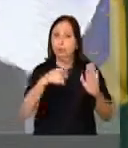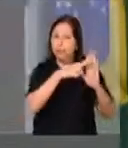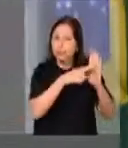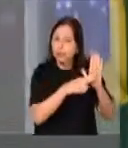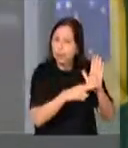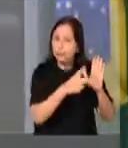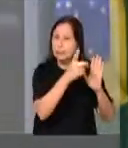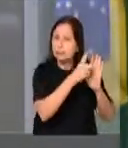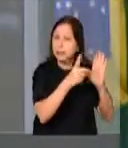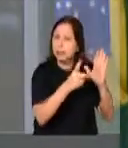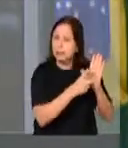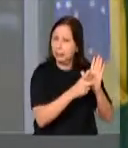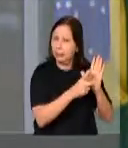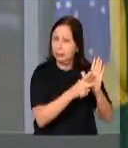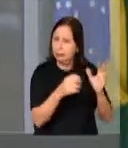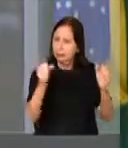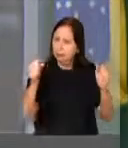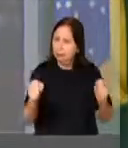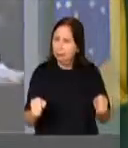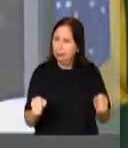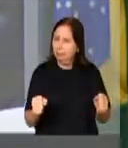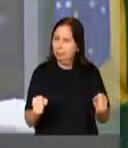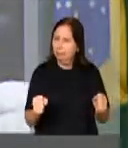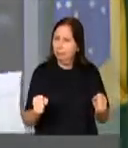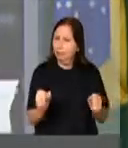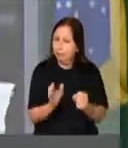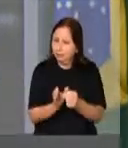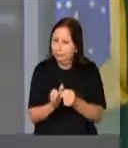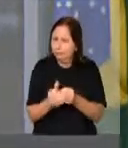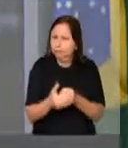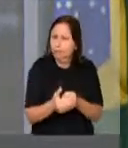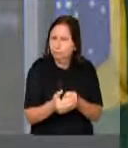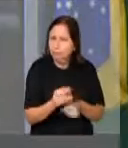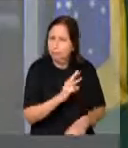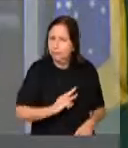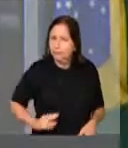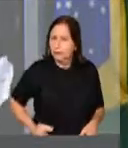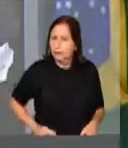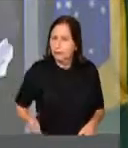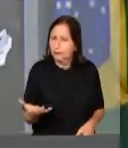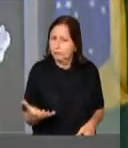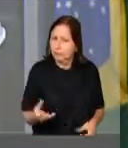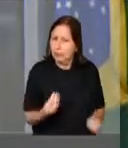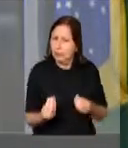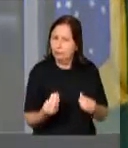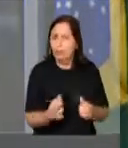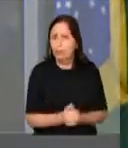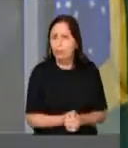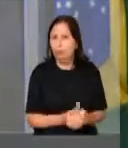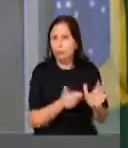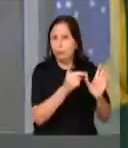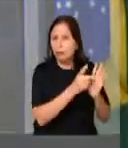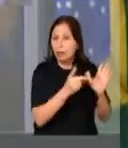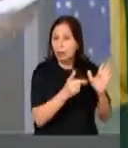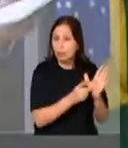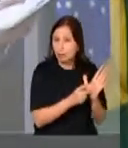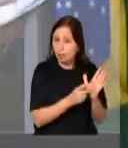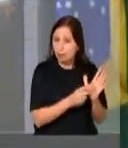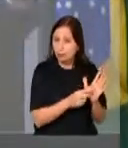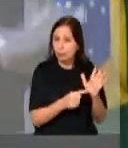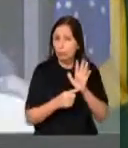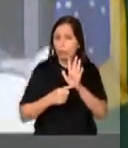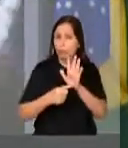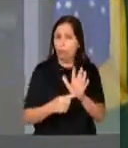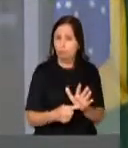decreto podem ser ignorados, caso queira o ministro. Então esse decreto serve para dizer não a